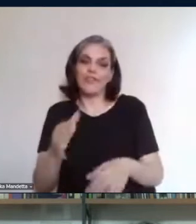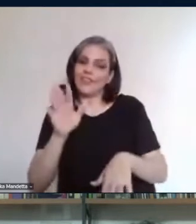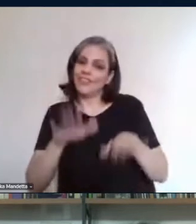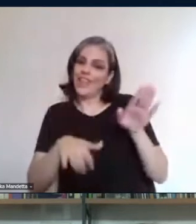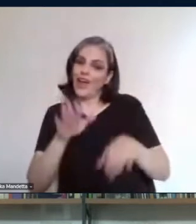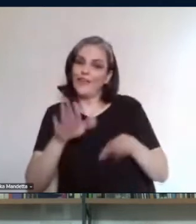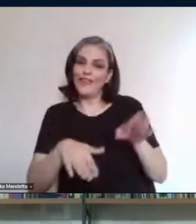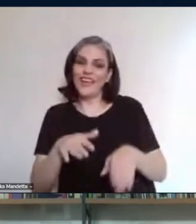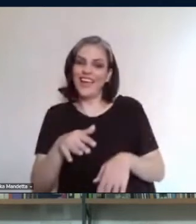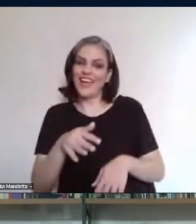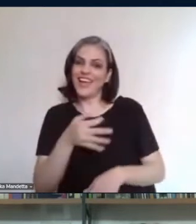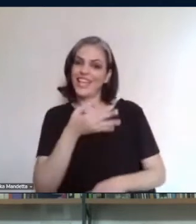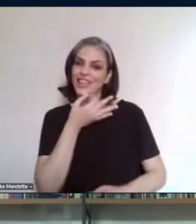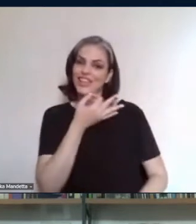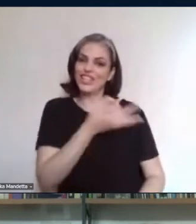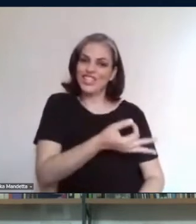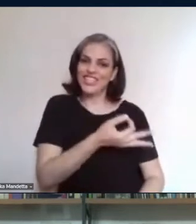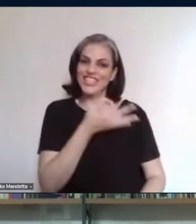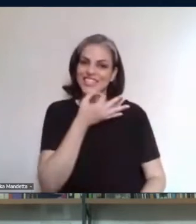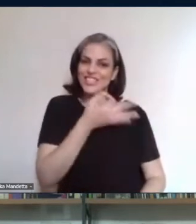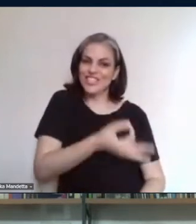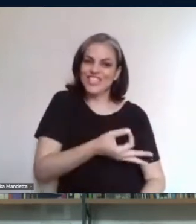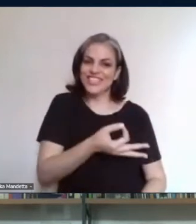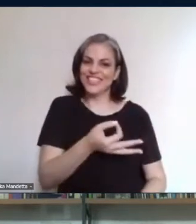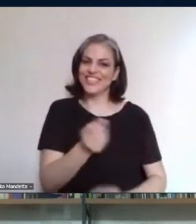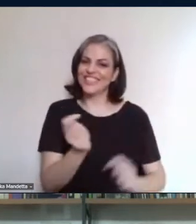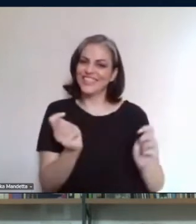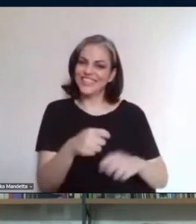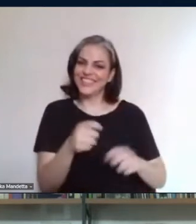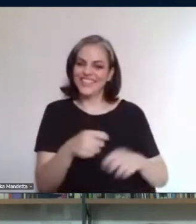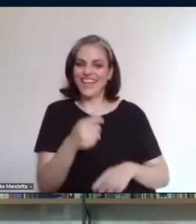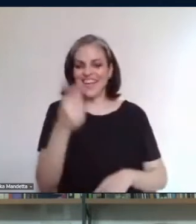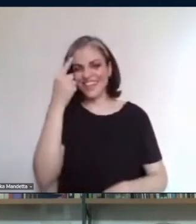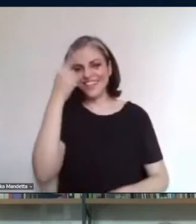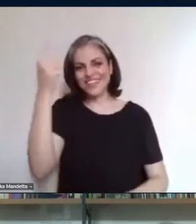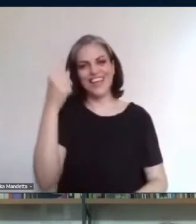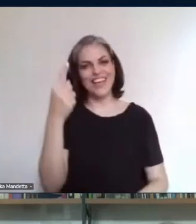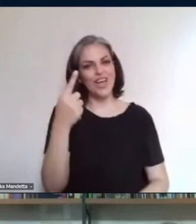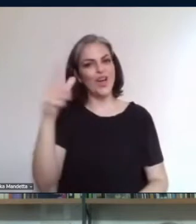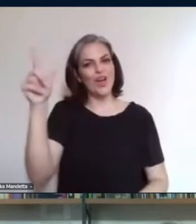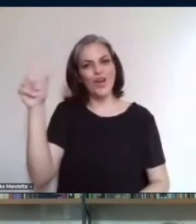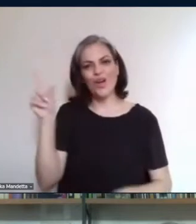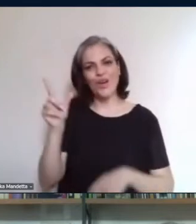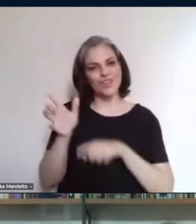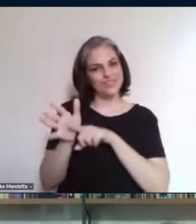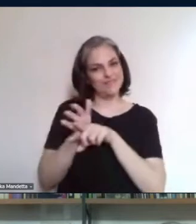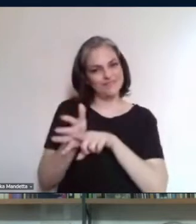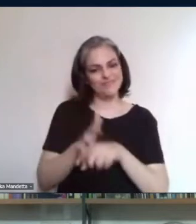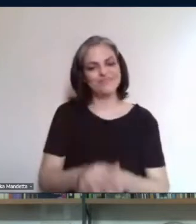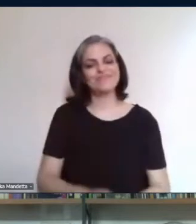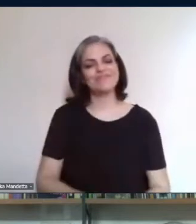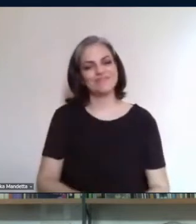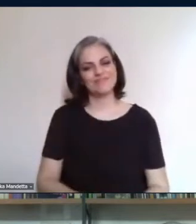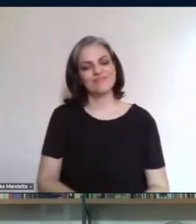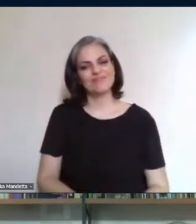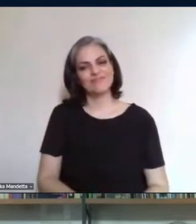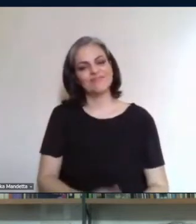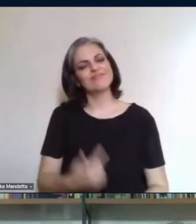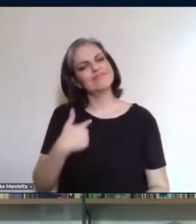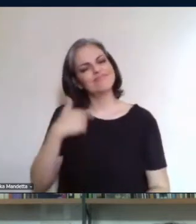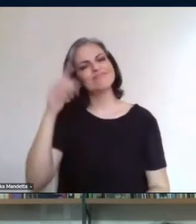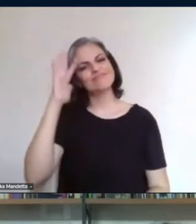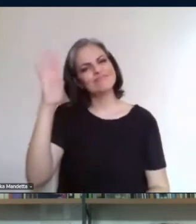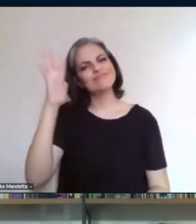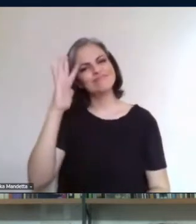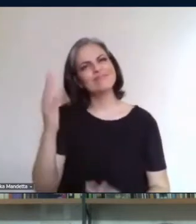vai lendo que podem quem sabe virar uma sugestão para outros cenários, mas assim, fico pensando de